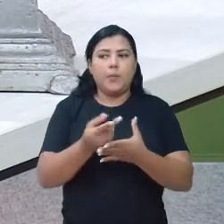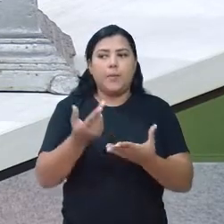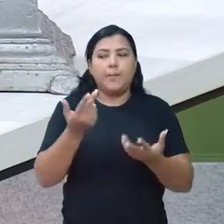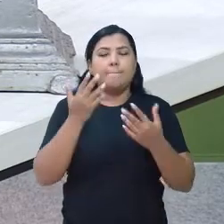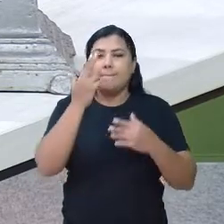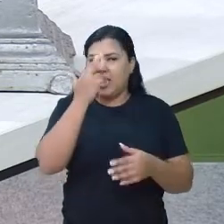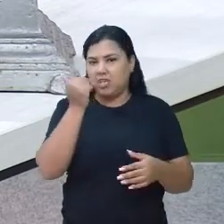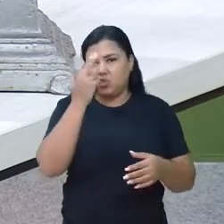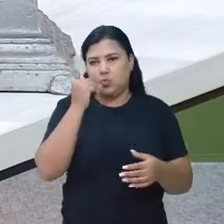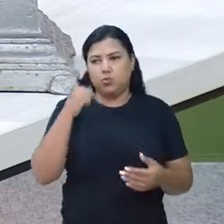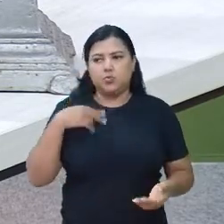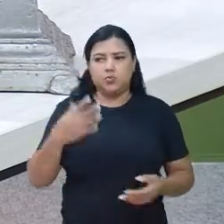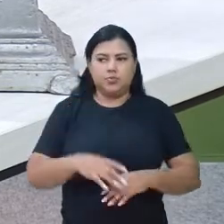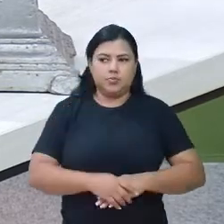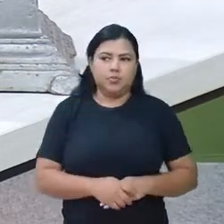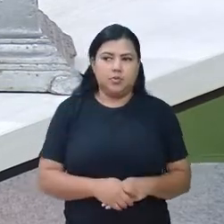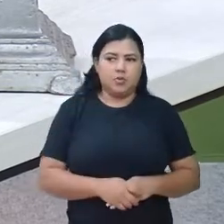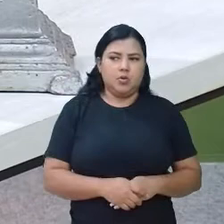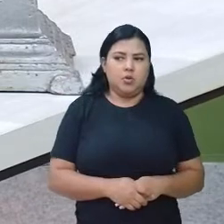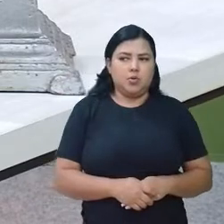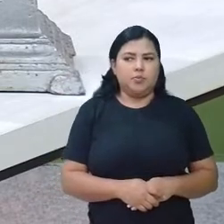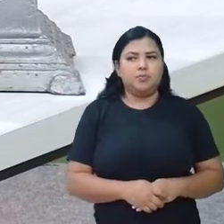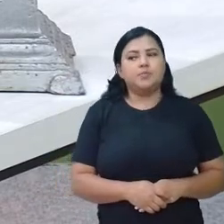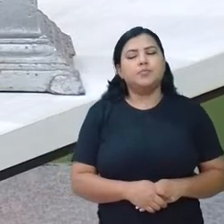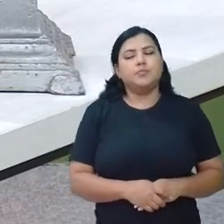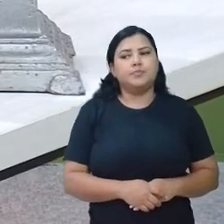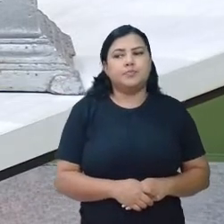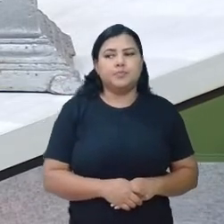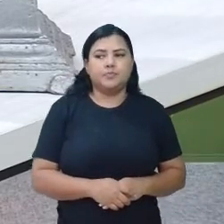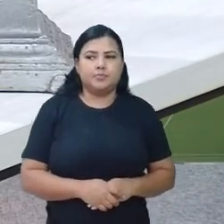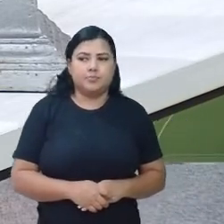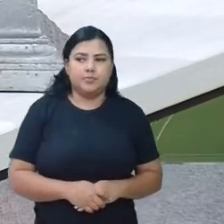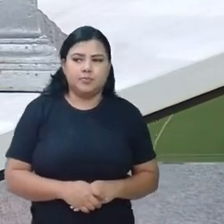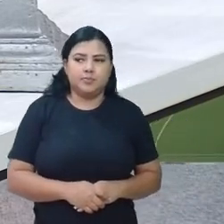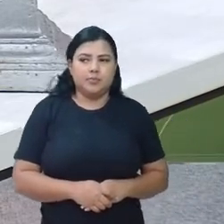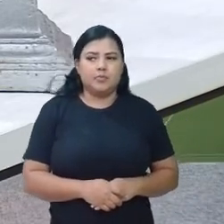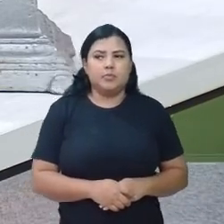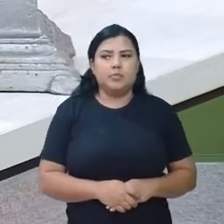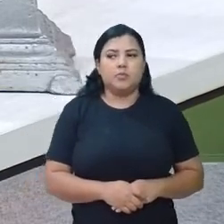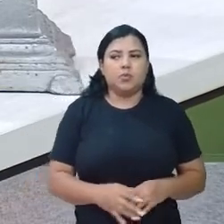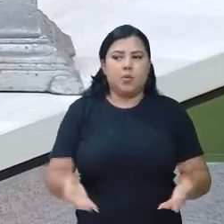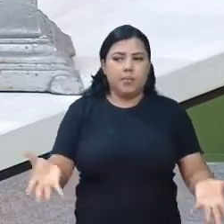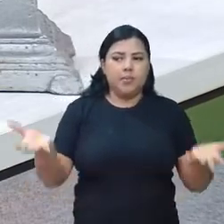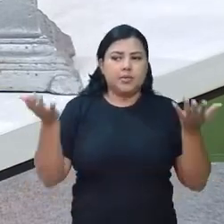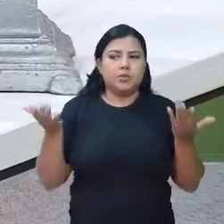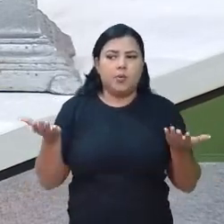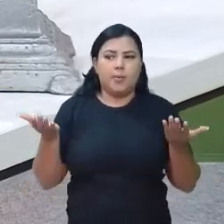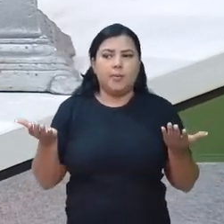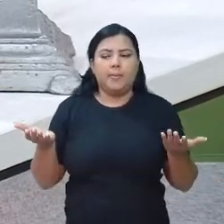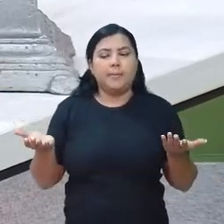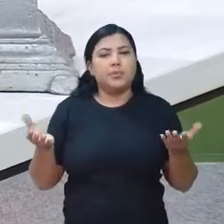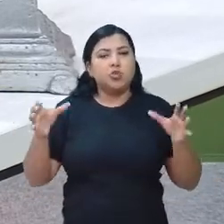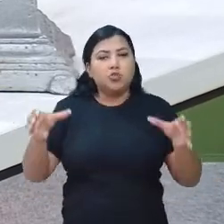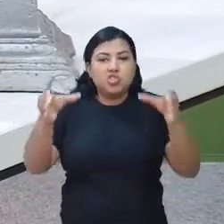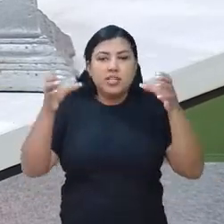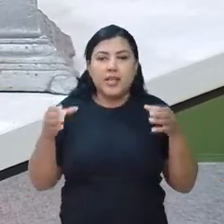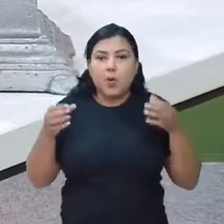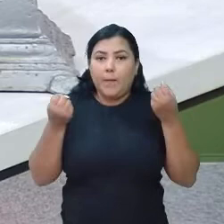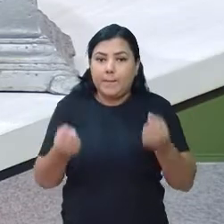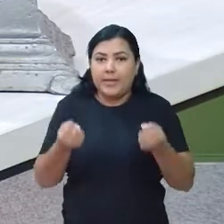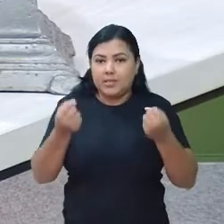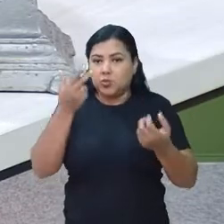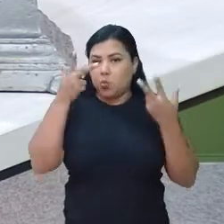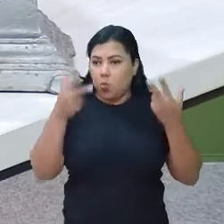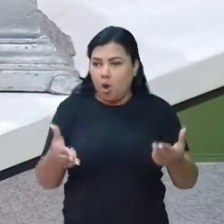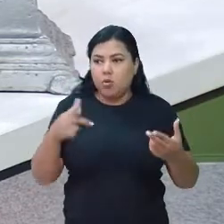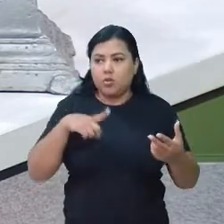ela não desequilibrou quando eu tirei pesos iguais dos dois lados. Então, quando eu tiro pesos iguais dos dois lados, eu simplesmente